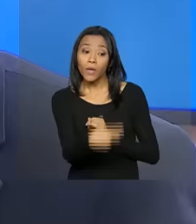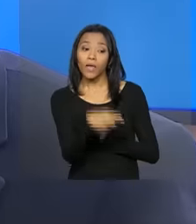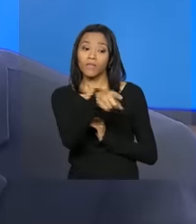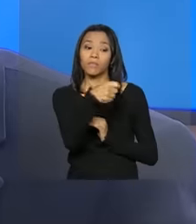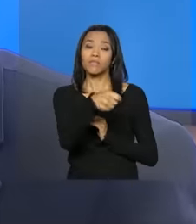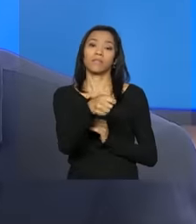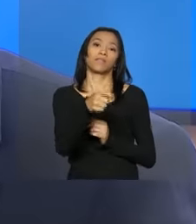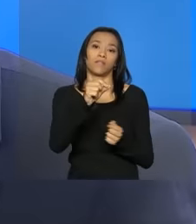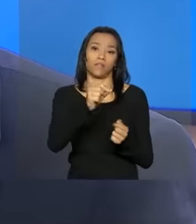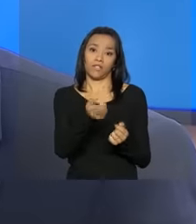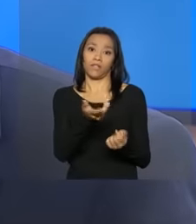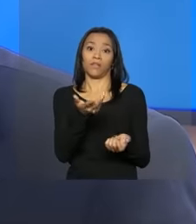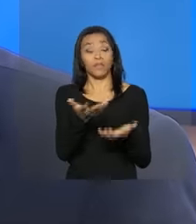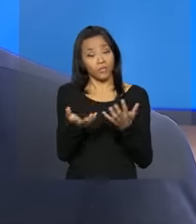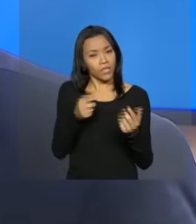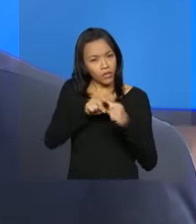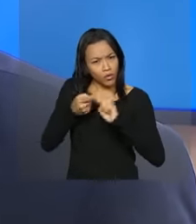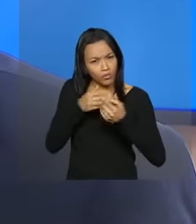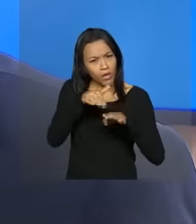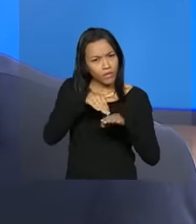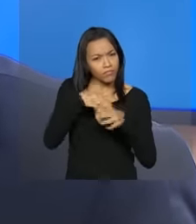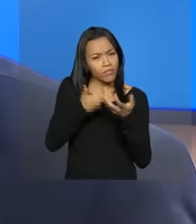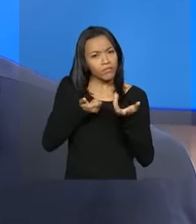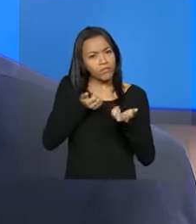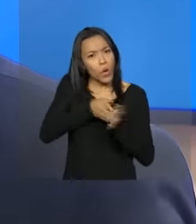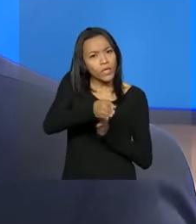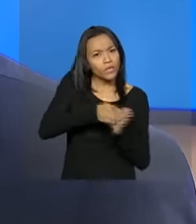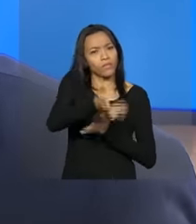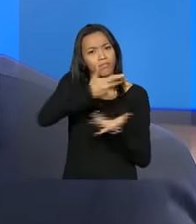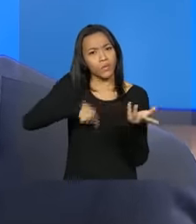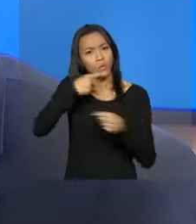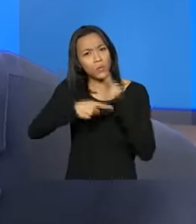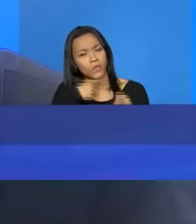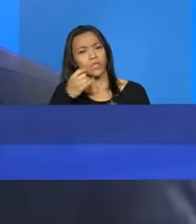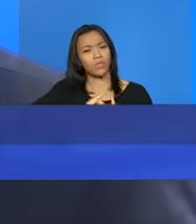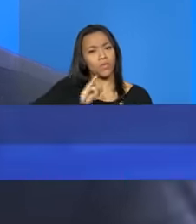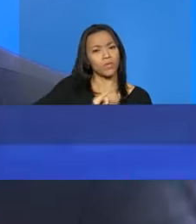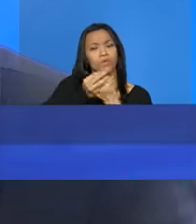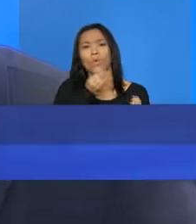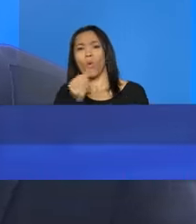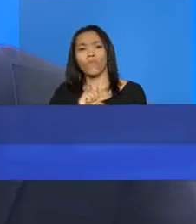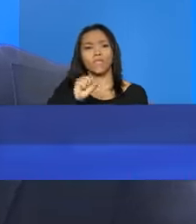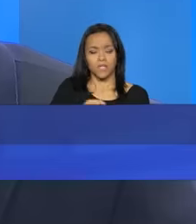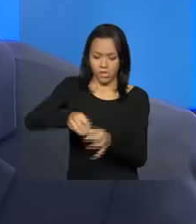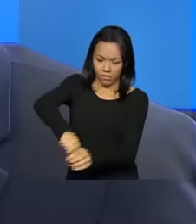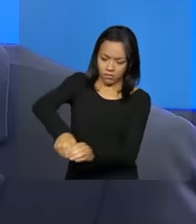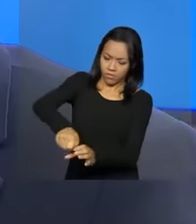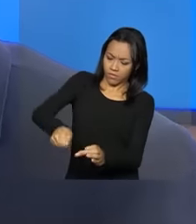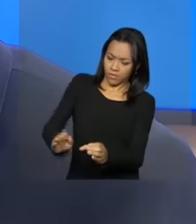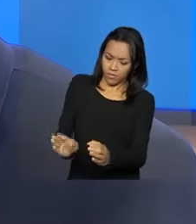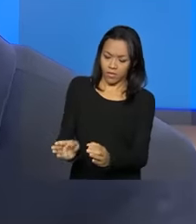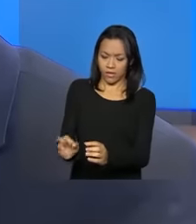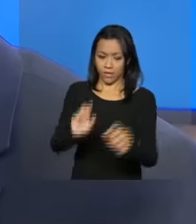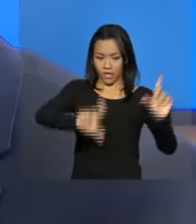onde vai ser feita essa retirada então e todas as possíveis dúvidas informações de como instalar eh eventualmente